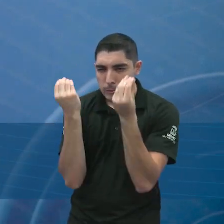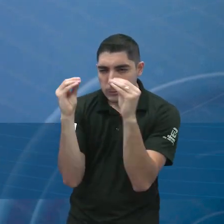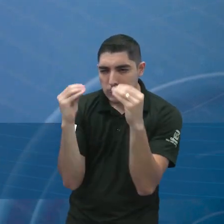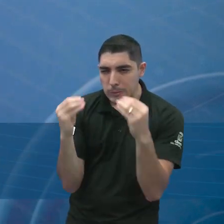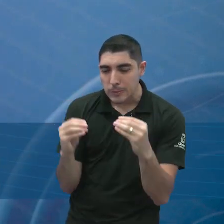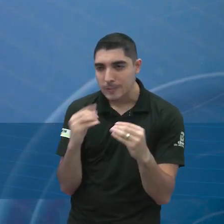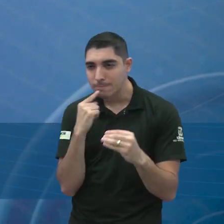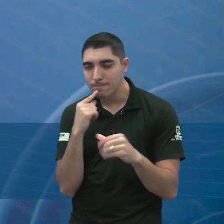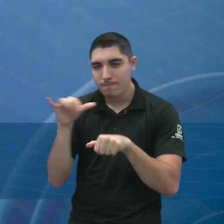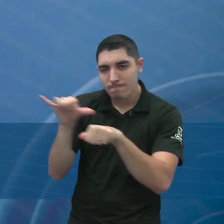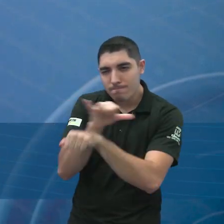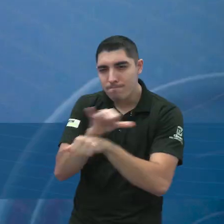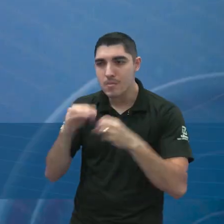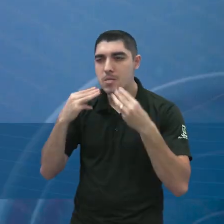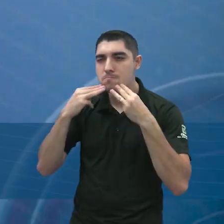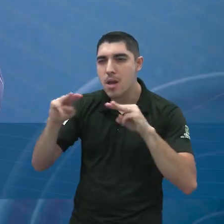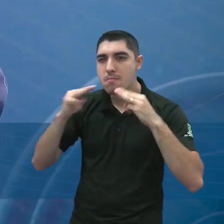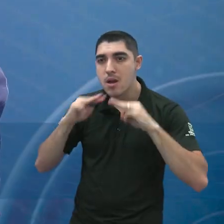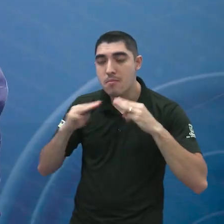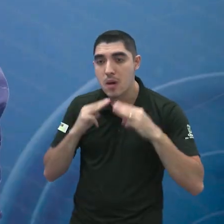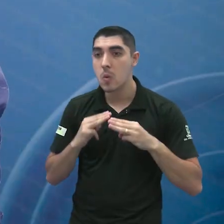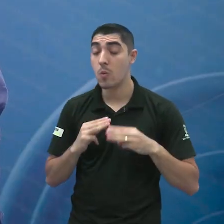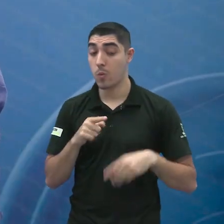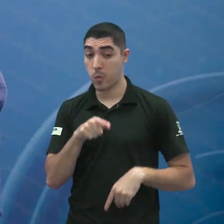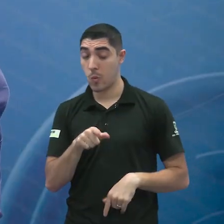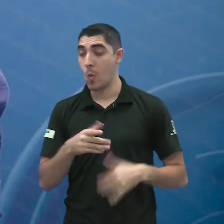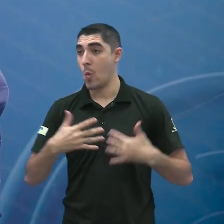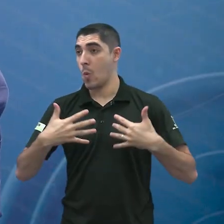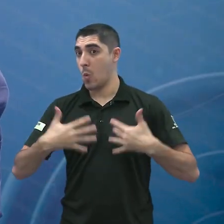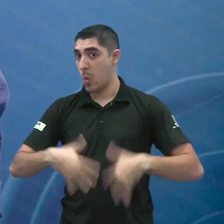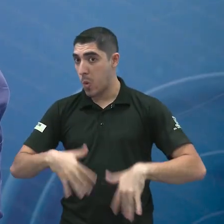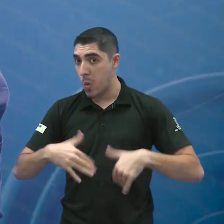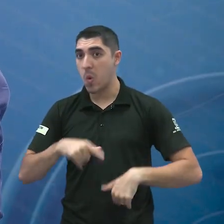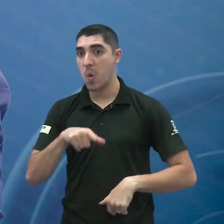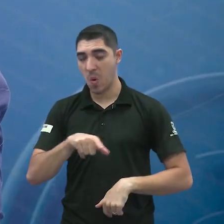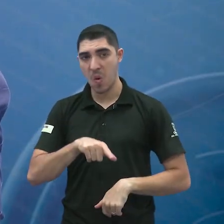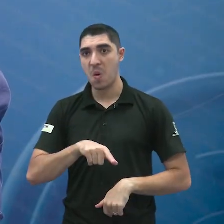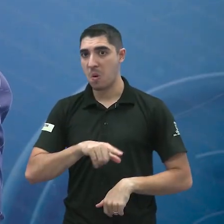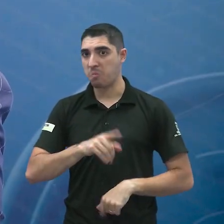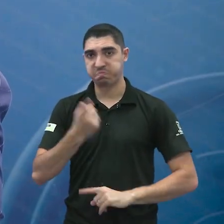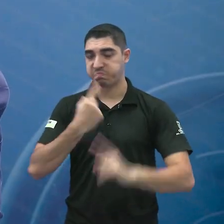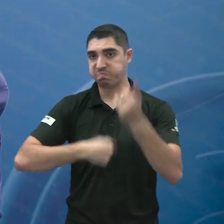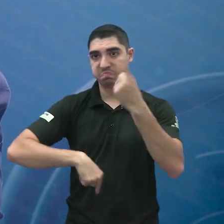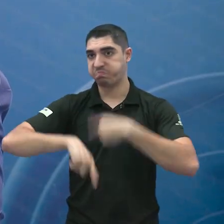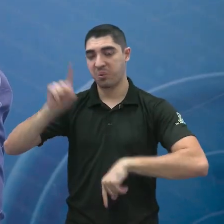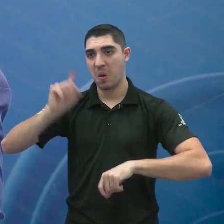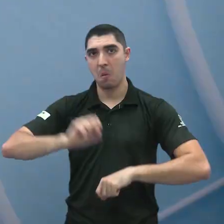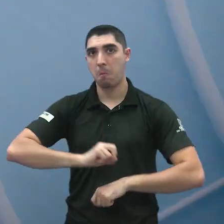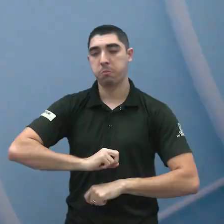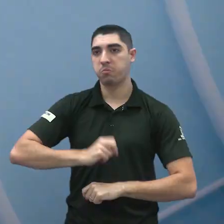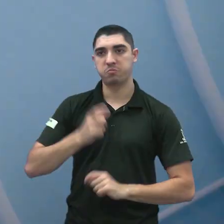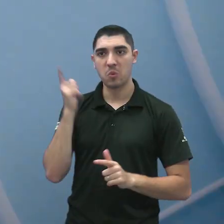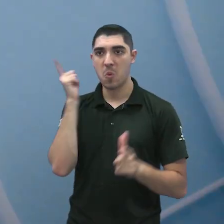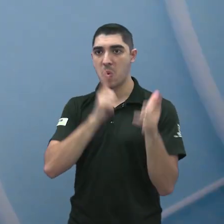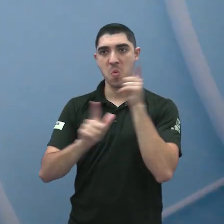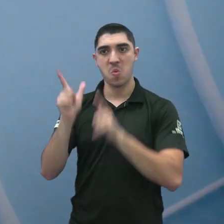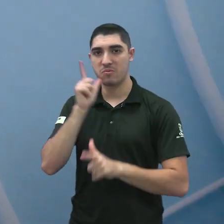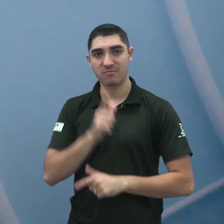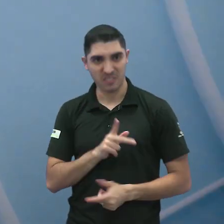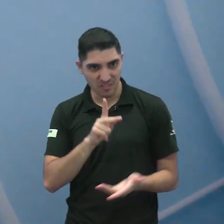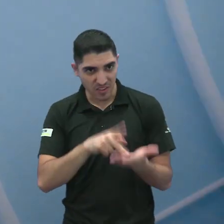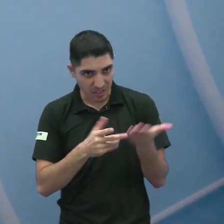da estratégia do marketing daquela empresa, para mim, realmente ela vai ter sucesso no e-commerce. Com certeza, né,